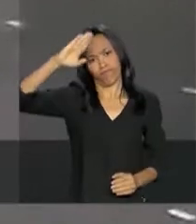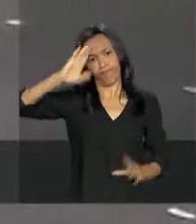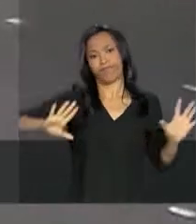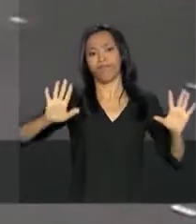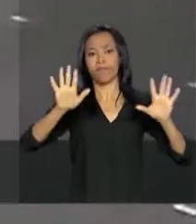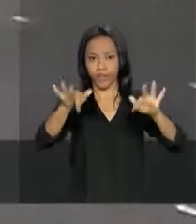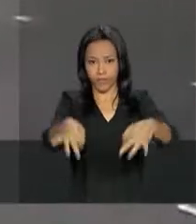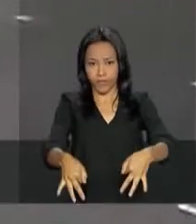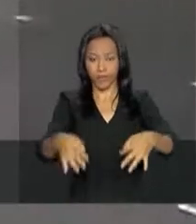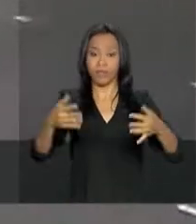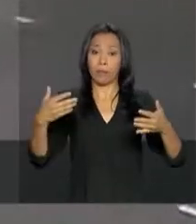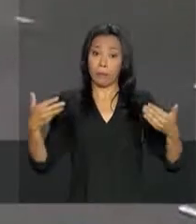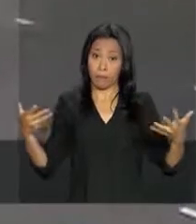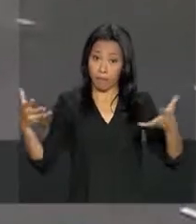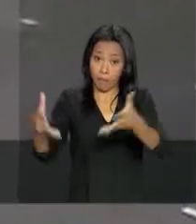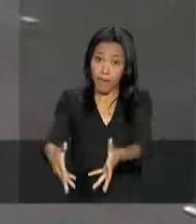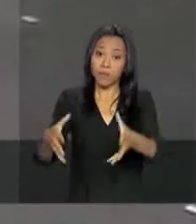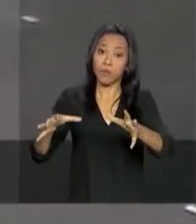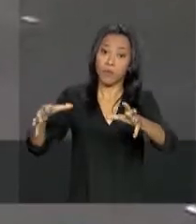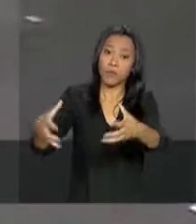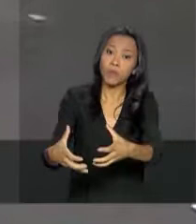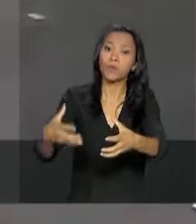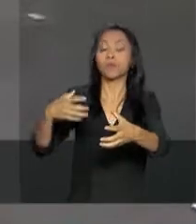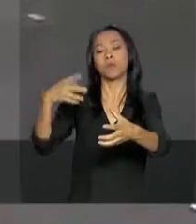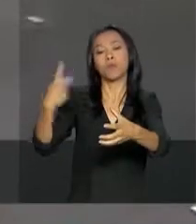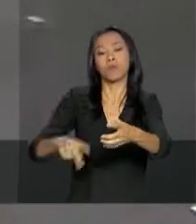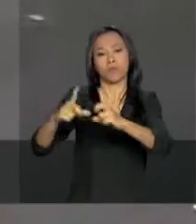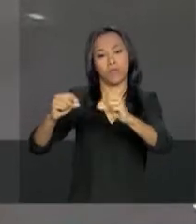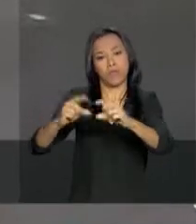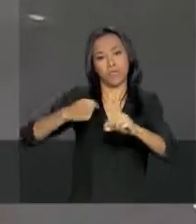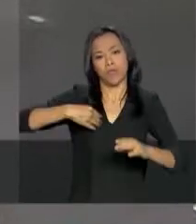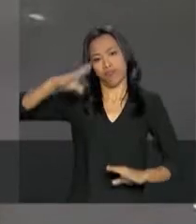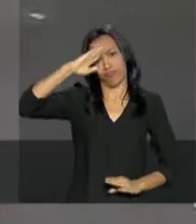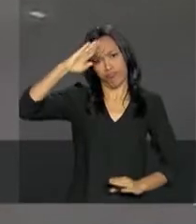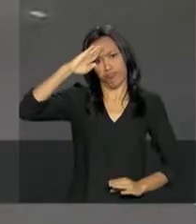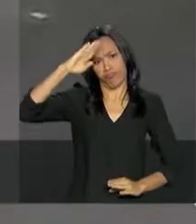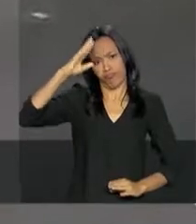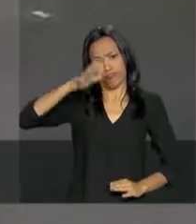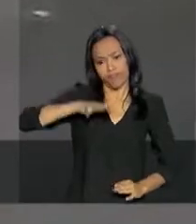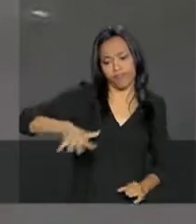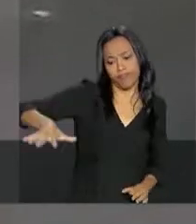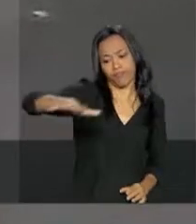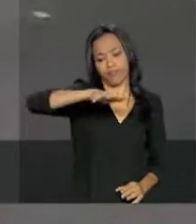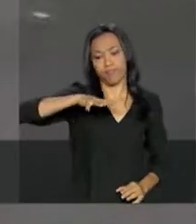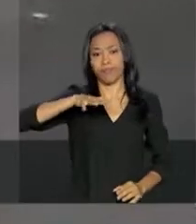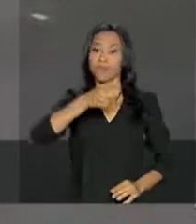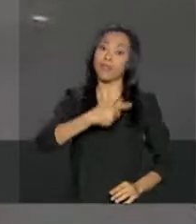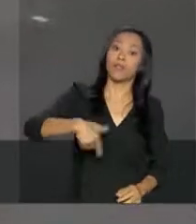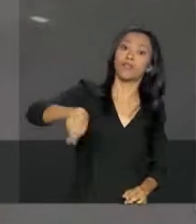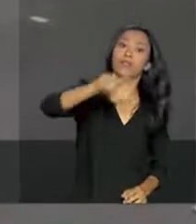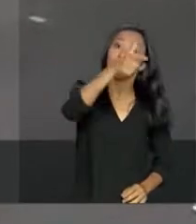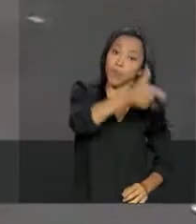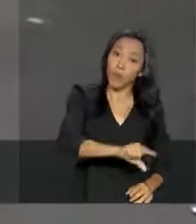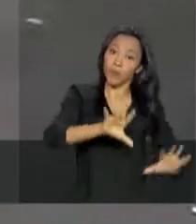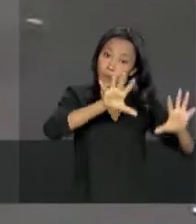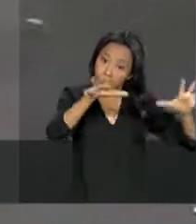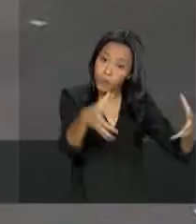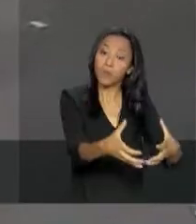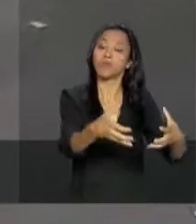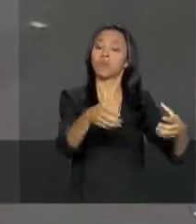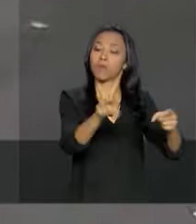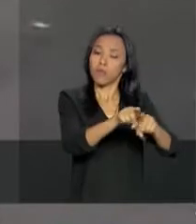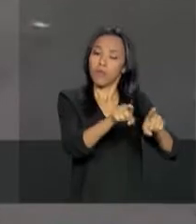aí das tropas do Comando Militar do Planalto, da 11ª Região Militar e da 3ª Brigada de